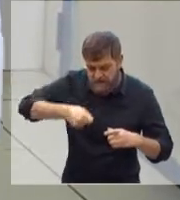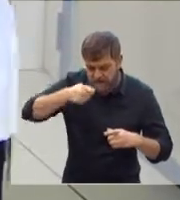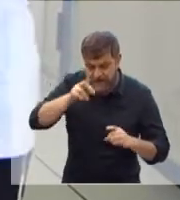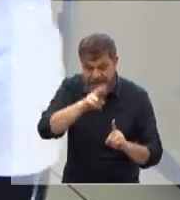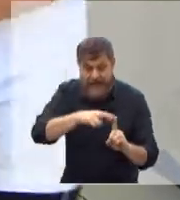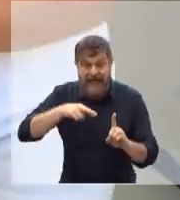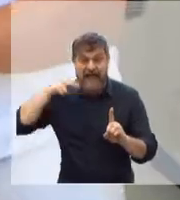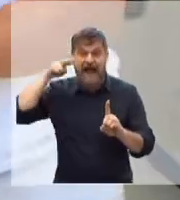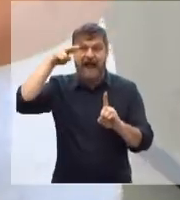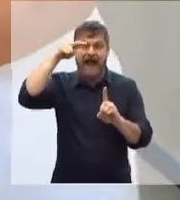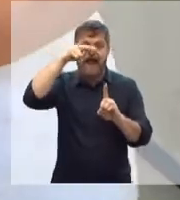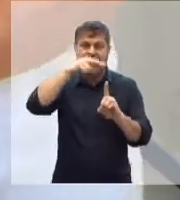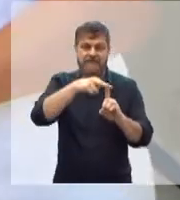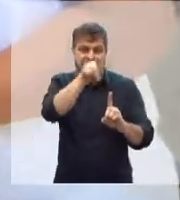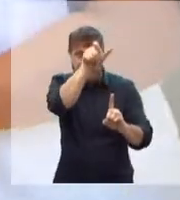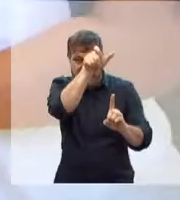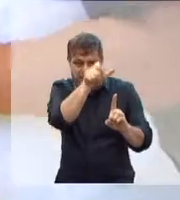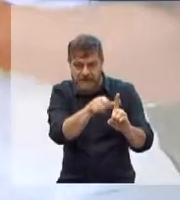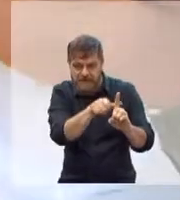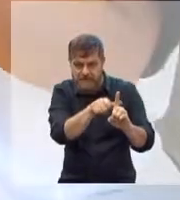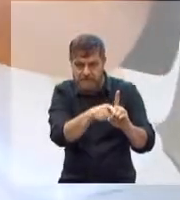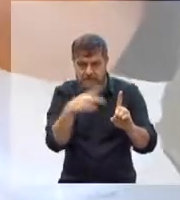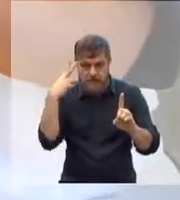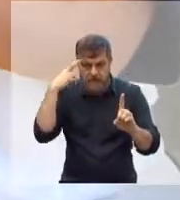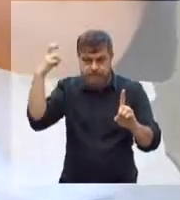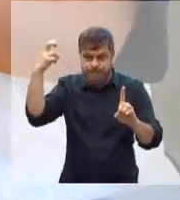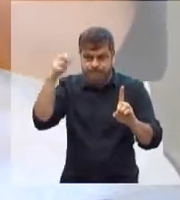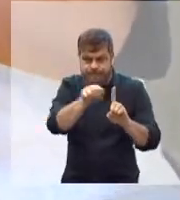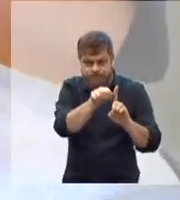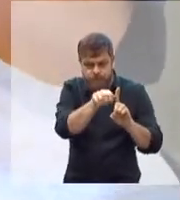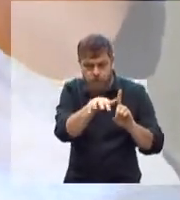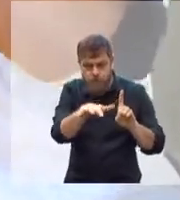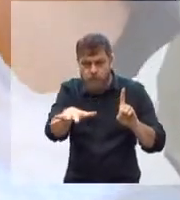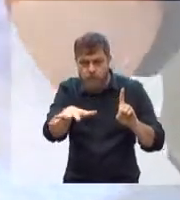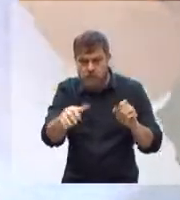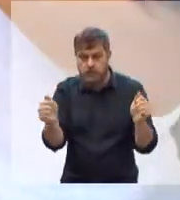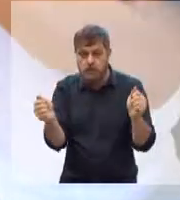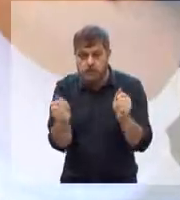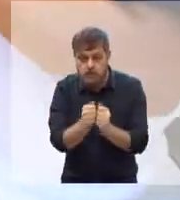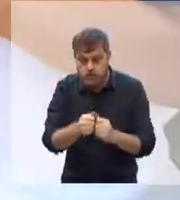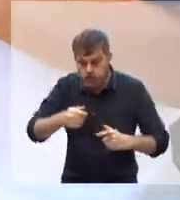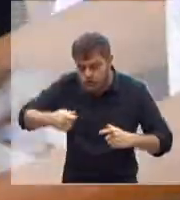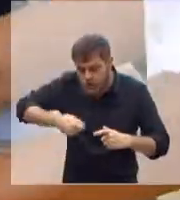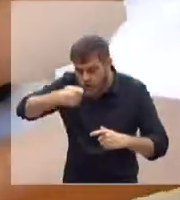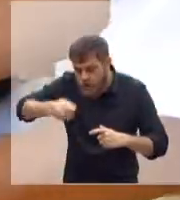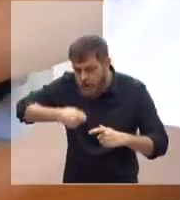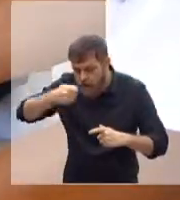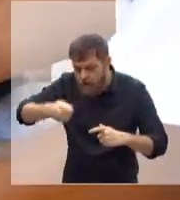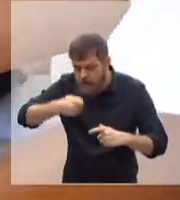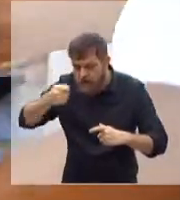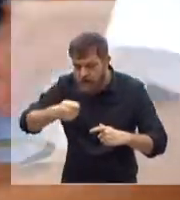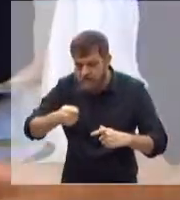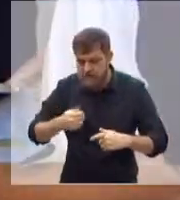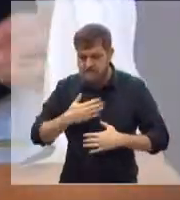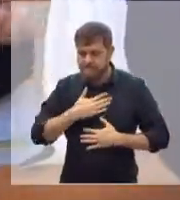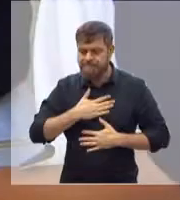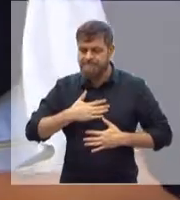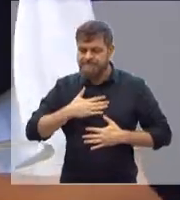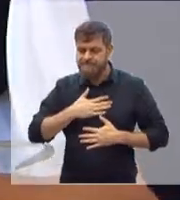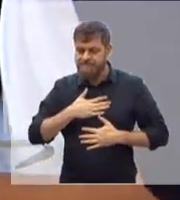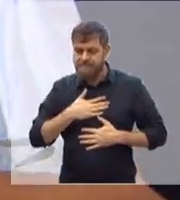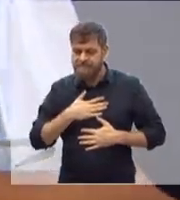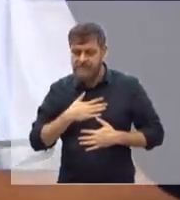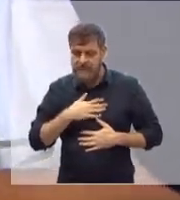que é a referência, que é aquele que compartilha o saber, se alimentando daquele alimento, eu